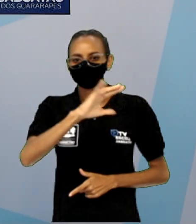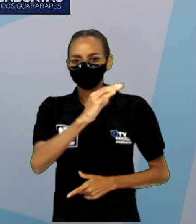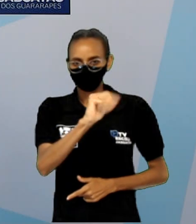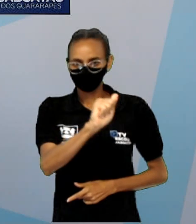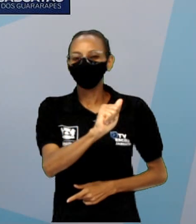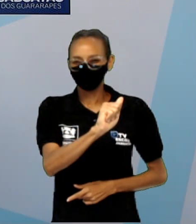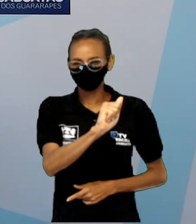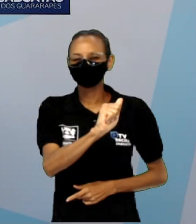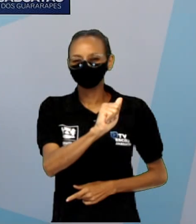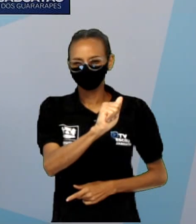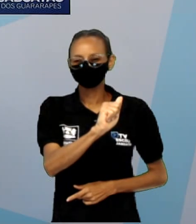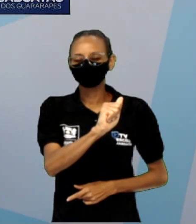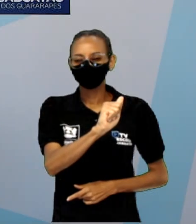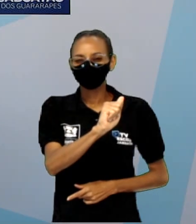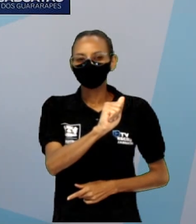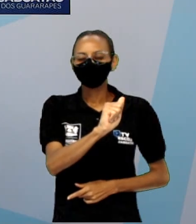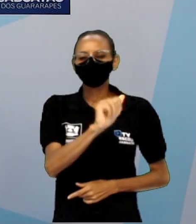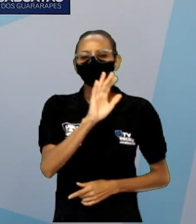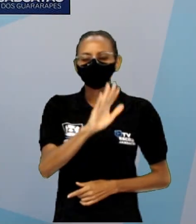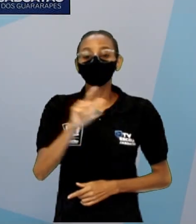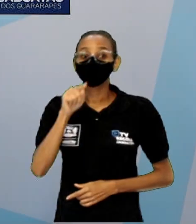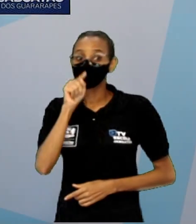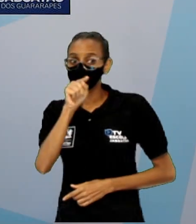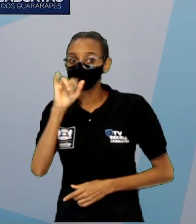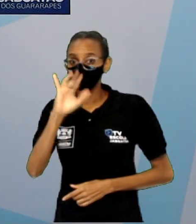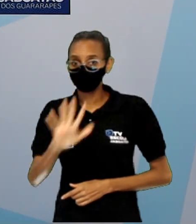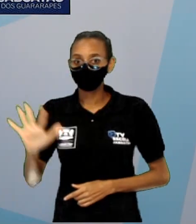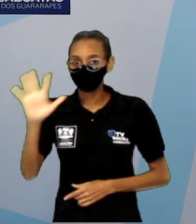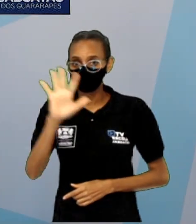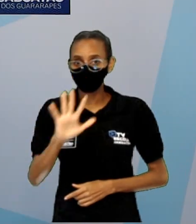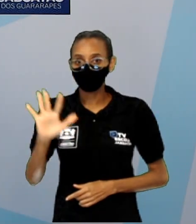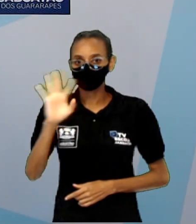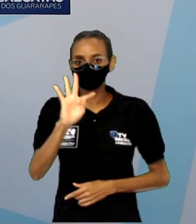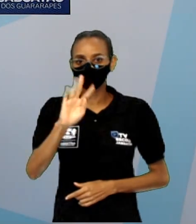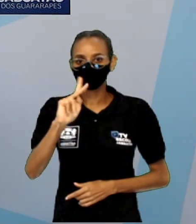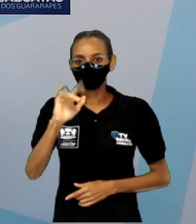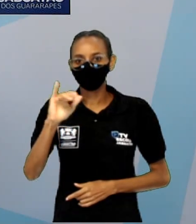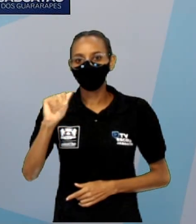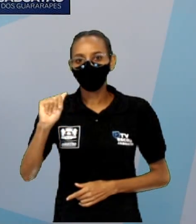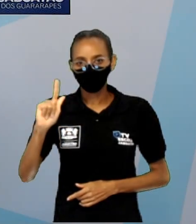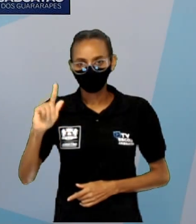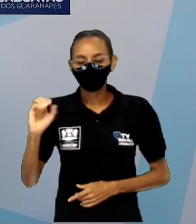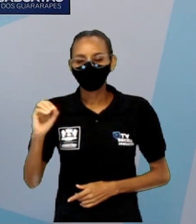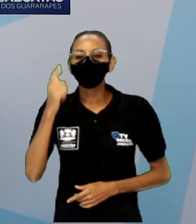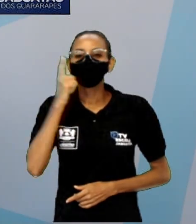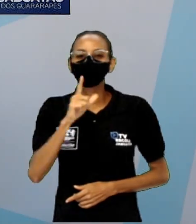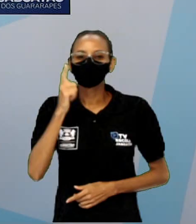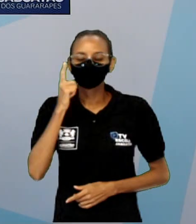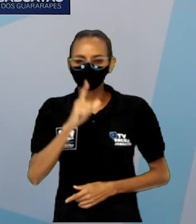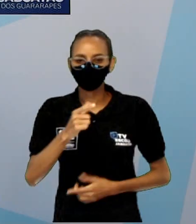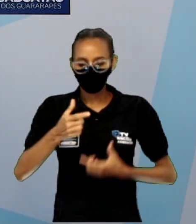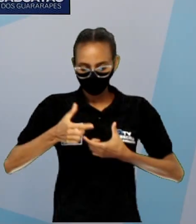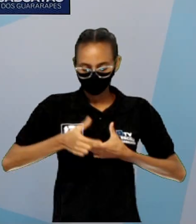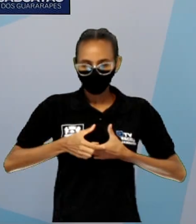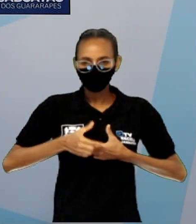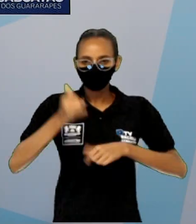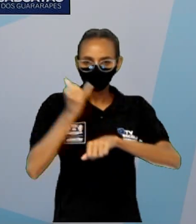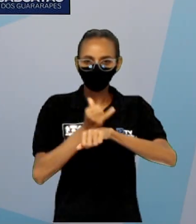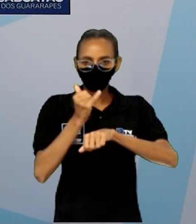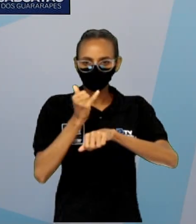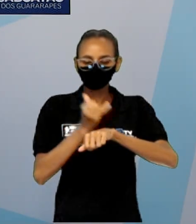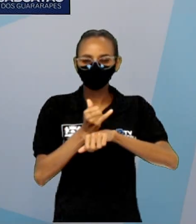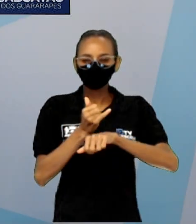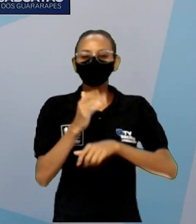agora campeão olímpico. E Thiago Braz foi o que nas Olimpíadas? Ficou com o bronze, né? Ele estava nas Olimpíadas com o bronze e ele